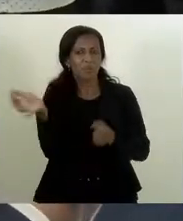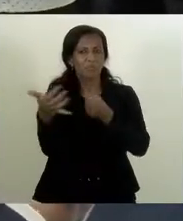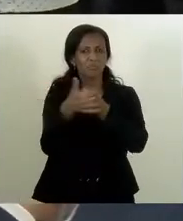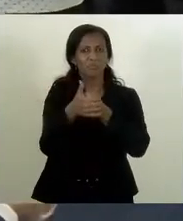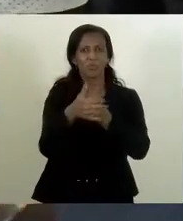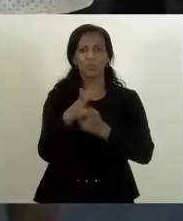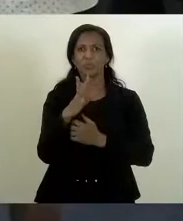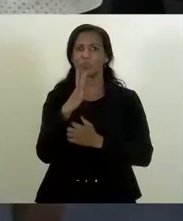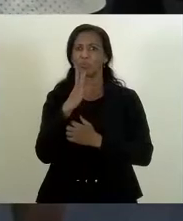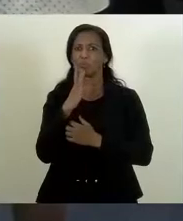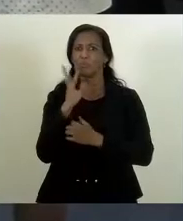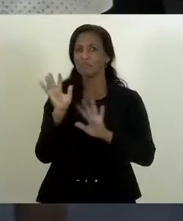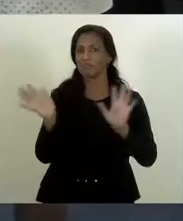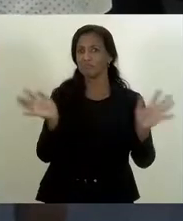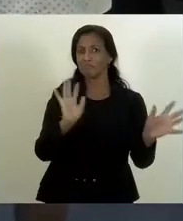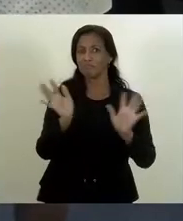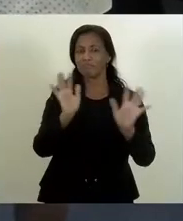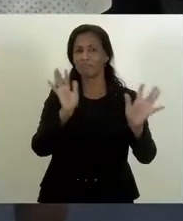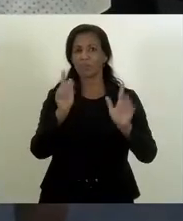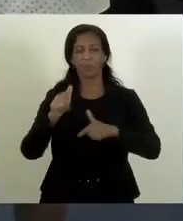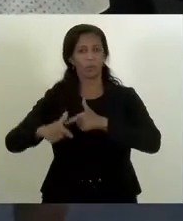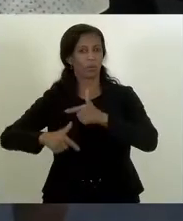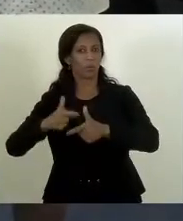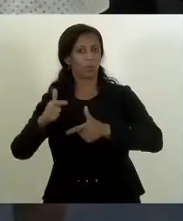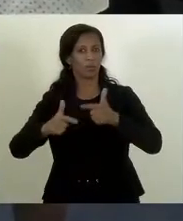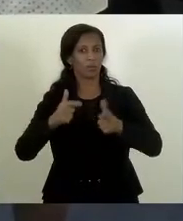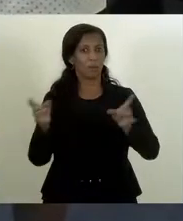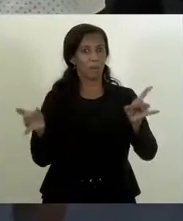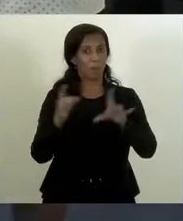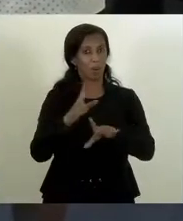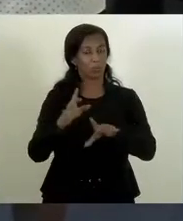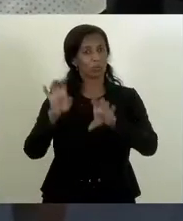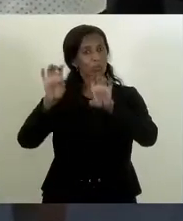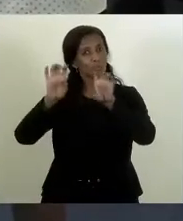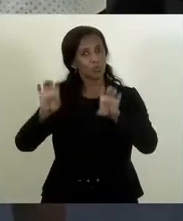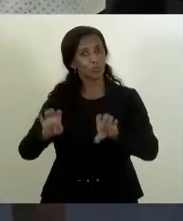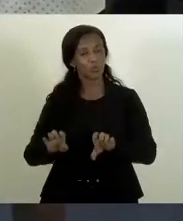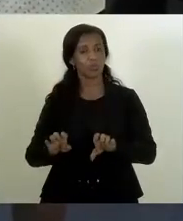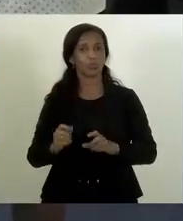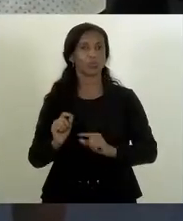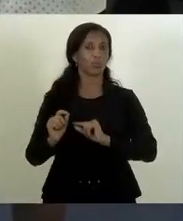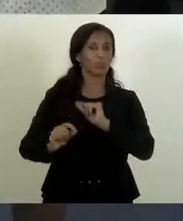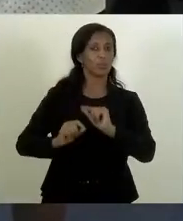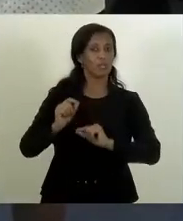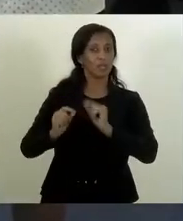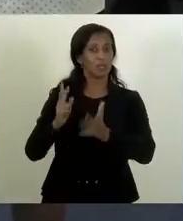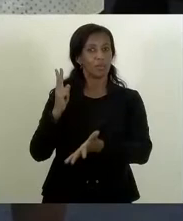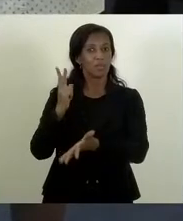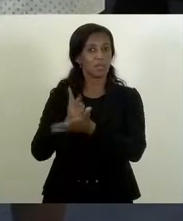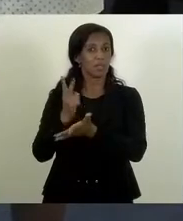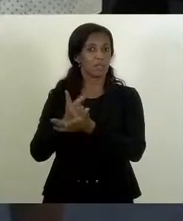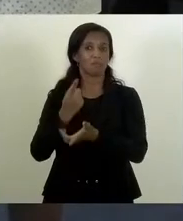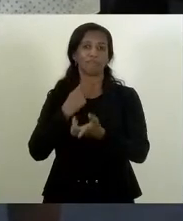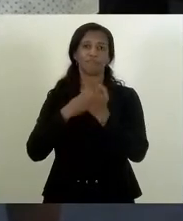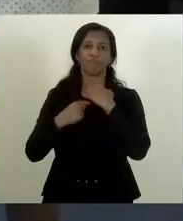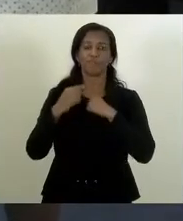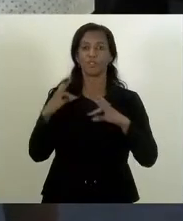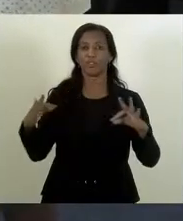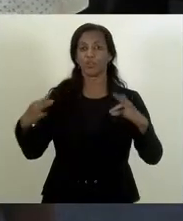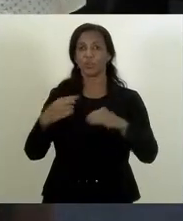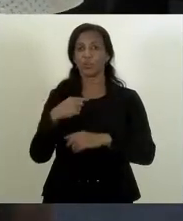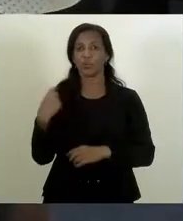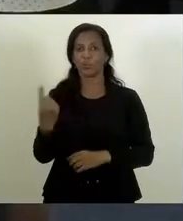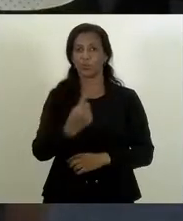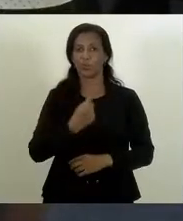têm serviços prestados de construção daquilo que sempre foi o desejo de todos nós.